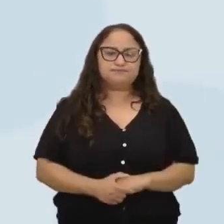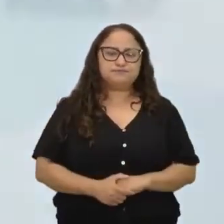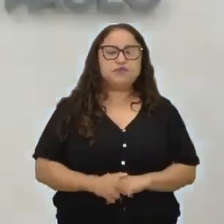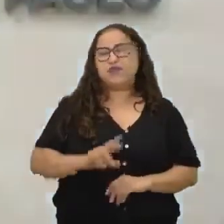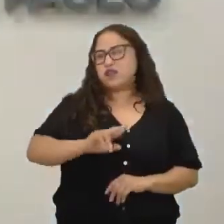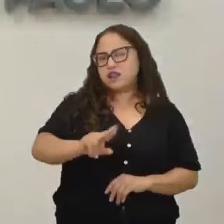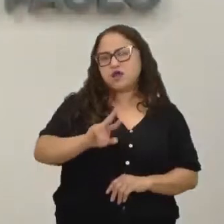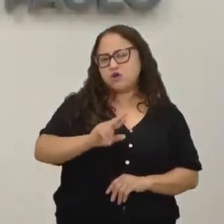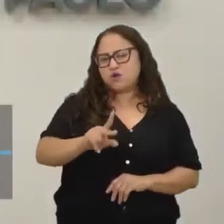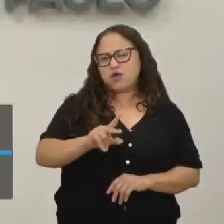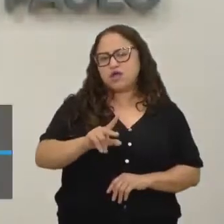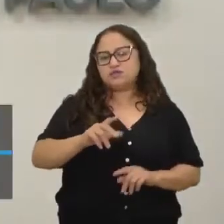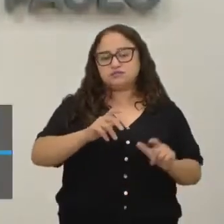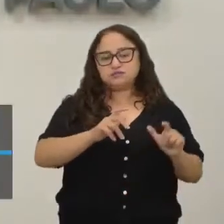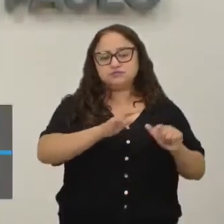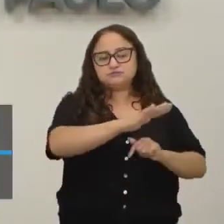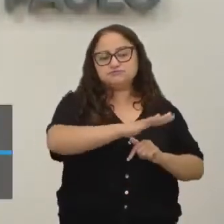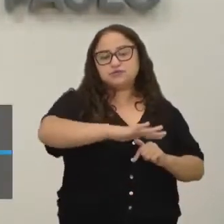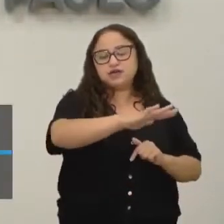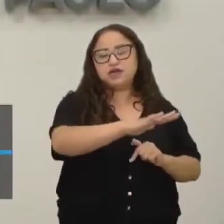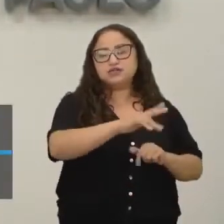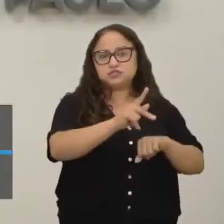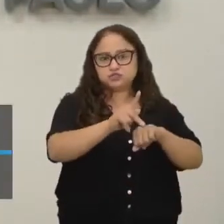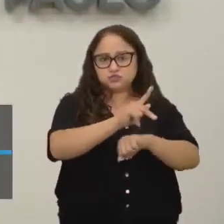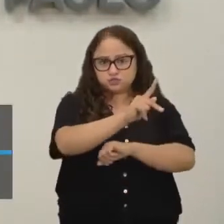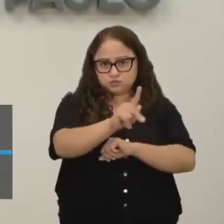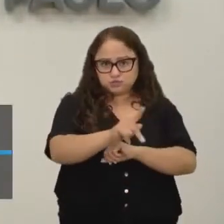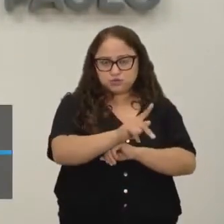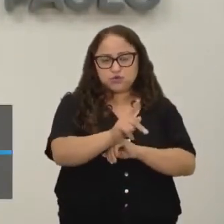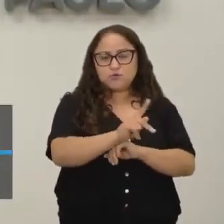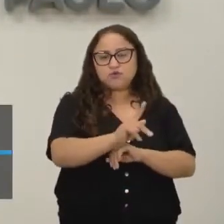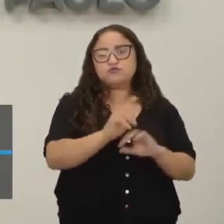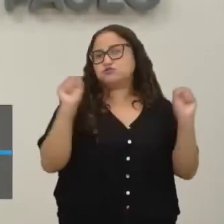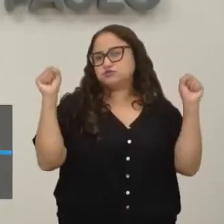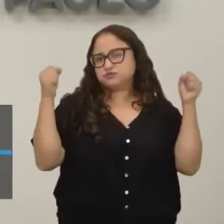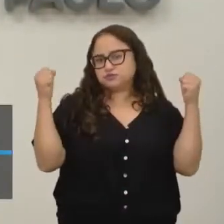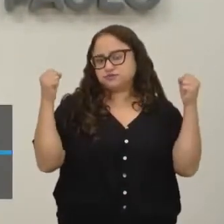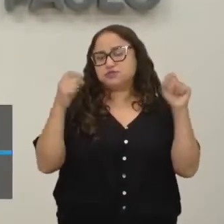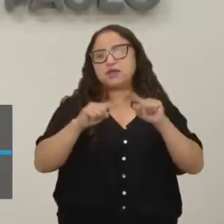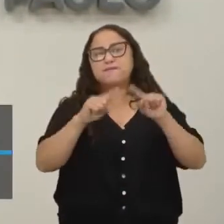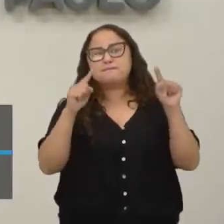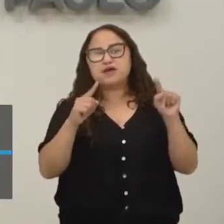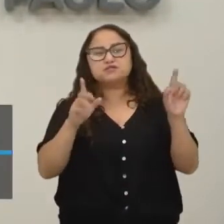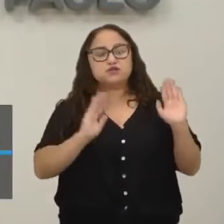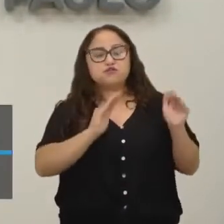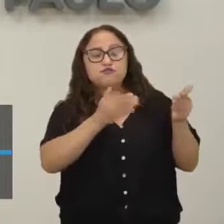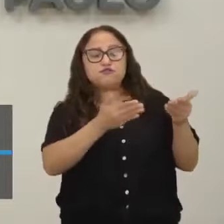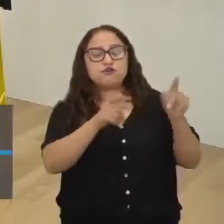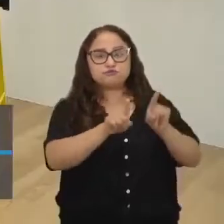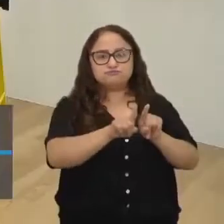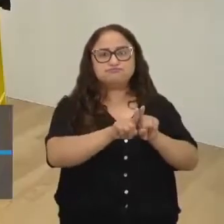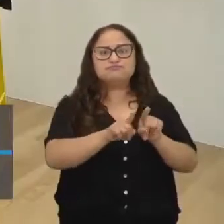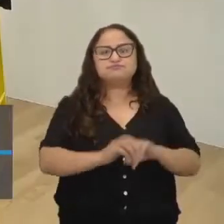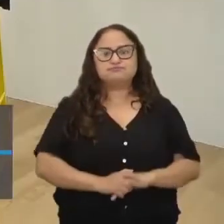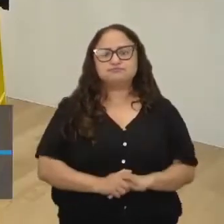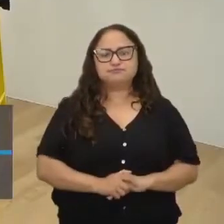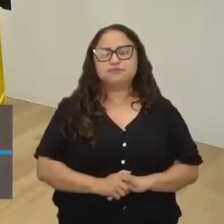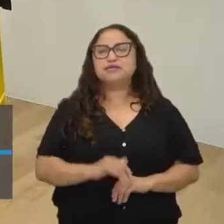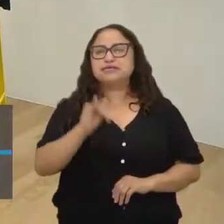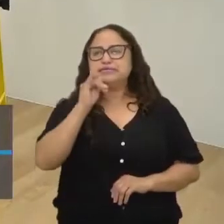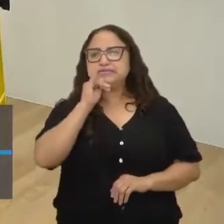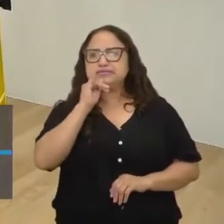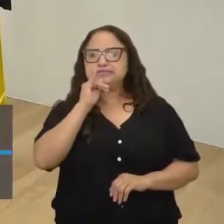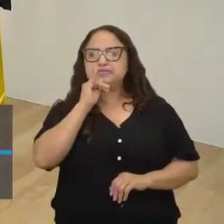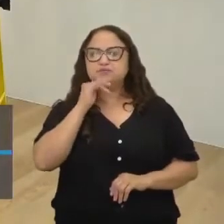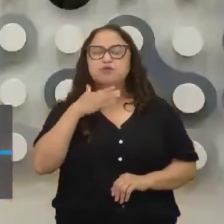específico para... não é específico para os profissionais, mas é lógico que é voltado para eles, porque eles o tempo todo estão ali consultando, como você falou, né? Exato. Por exemplo,